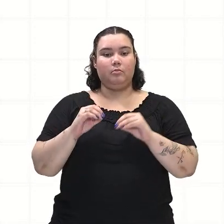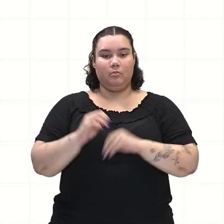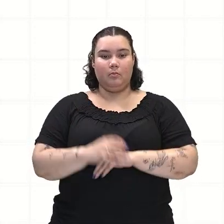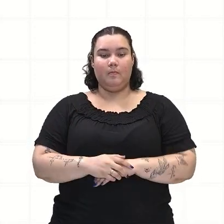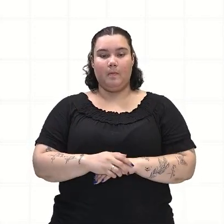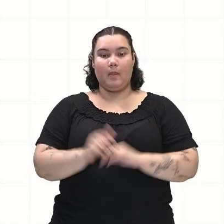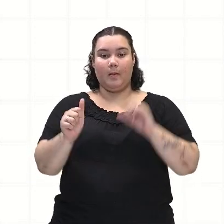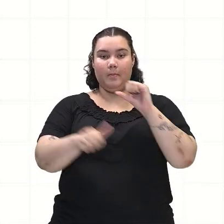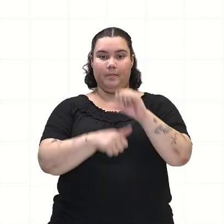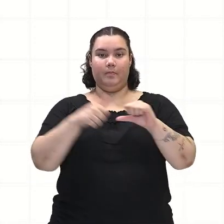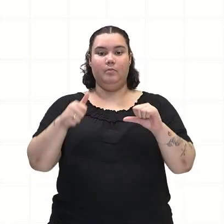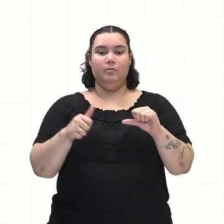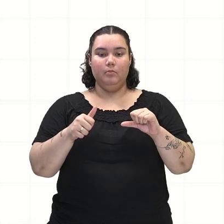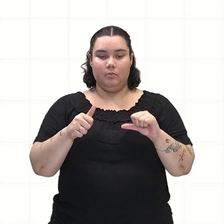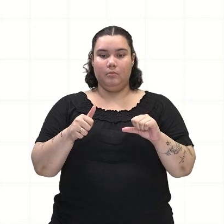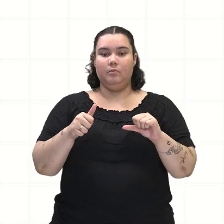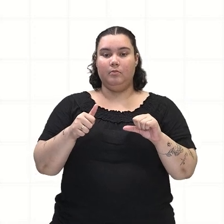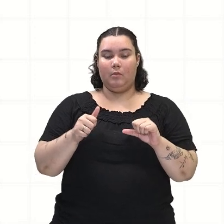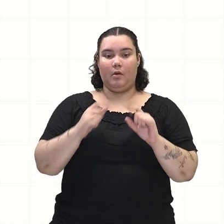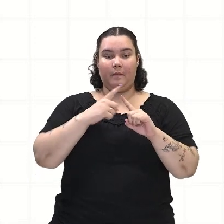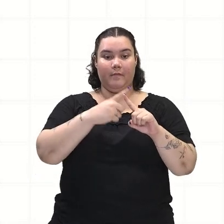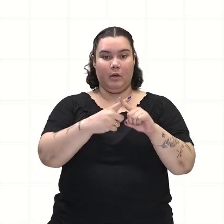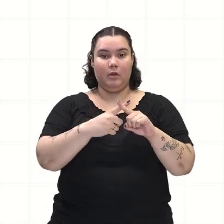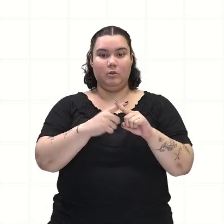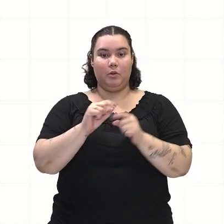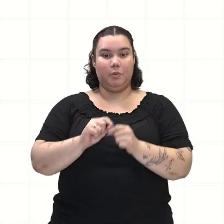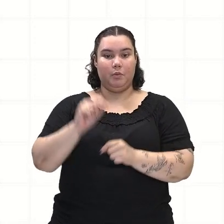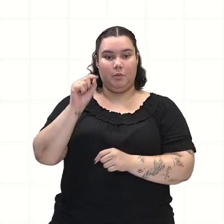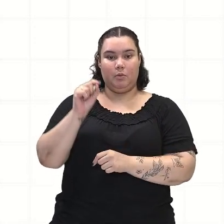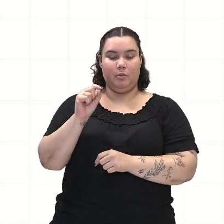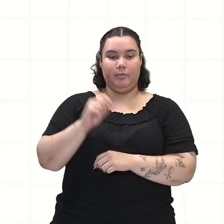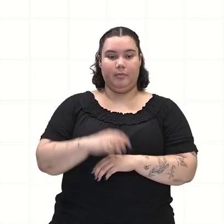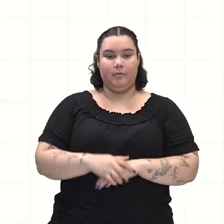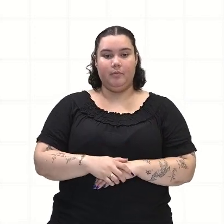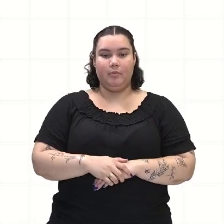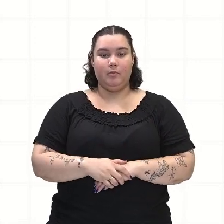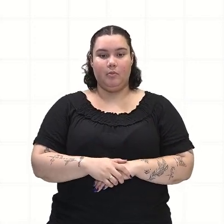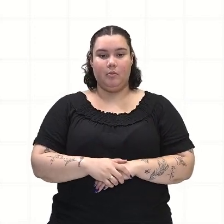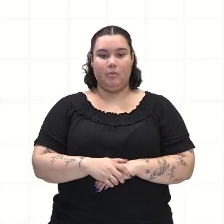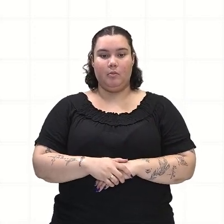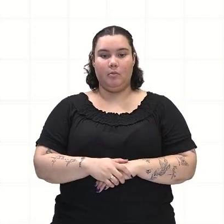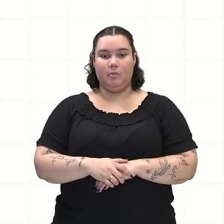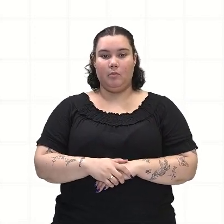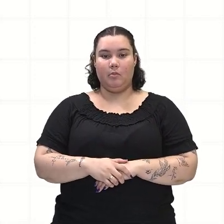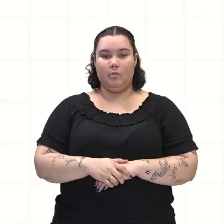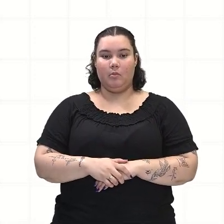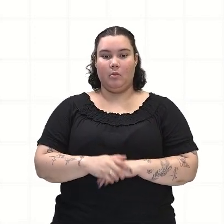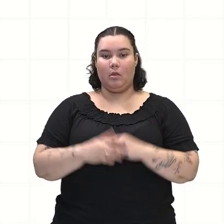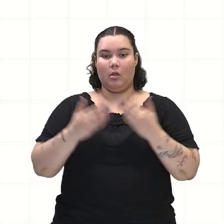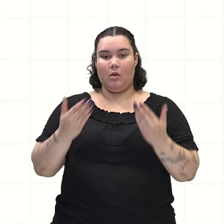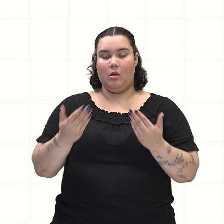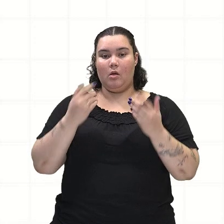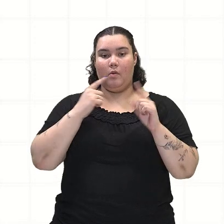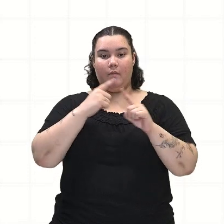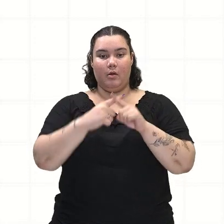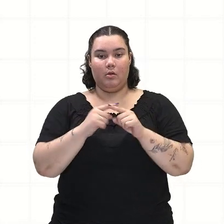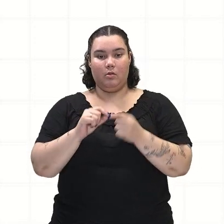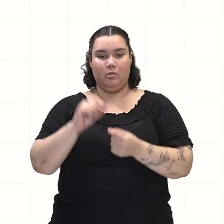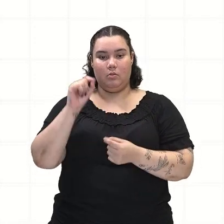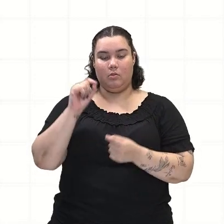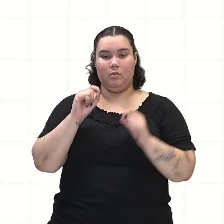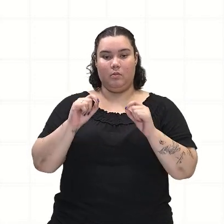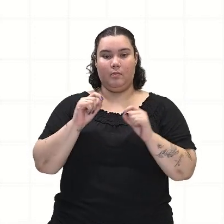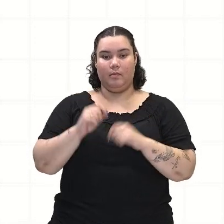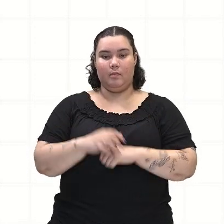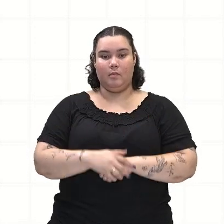quero transformar, né? Falta multiplicar pela altura. Então, se fosse para multiplicar pela altura, ia